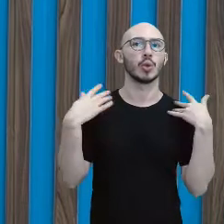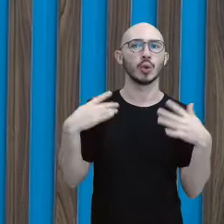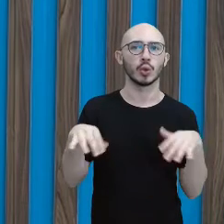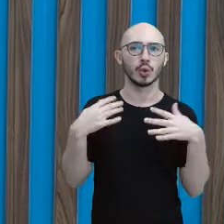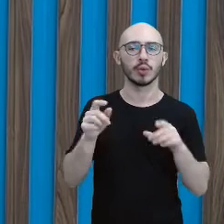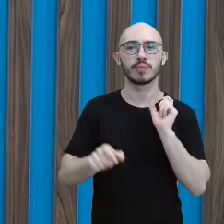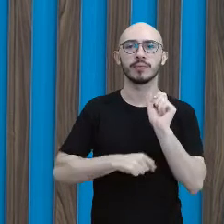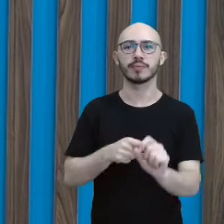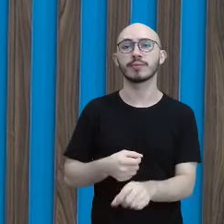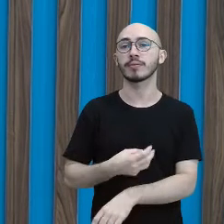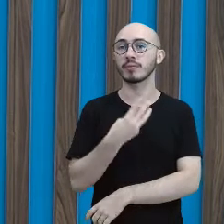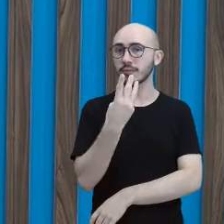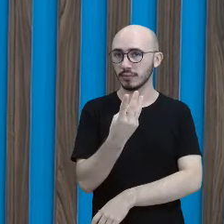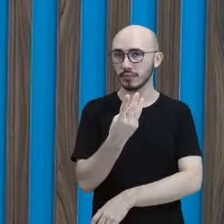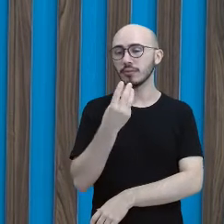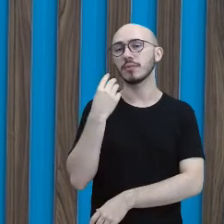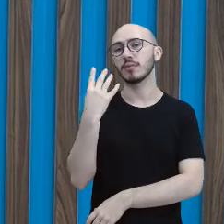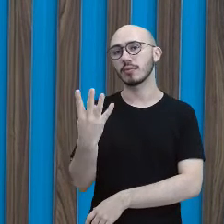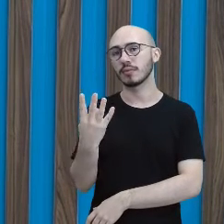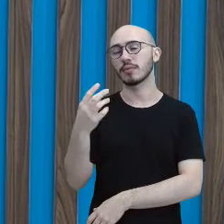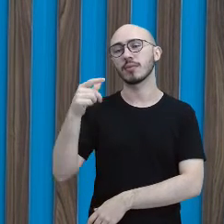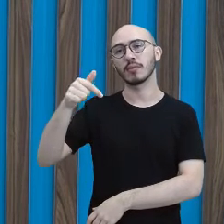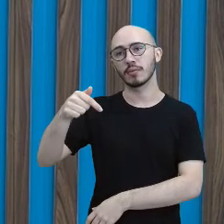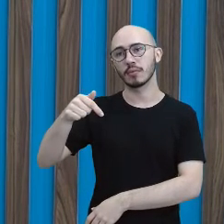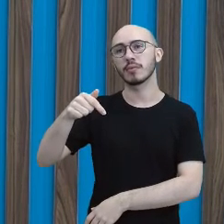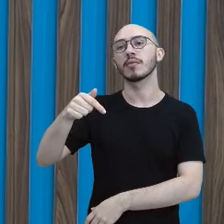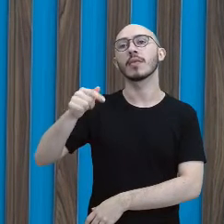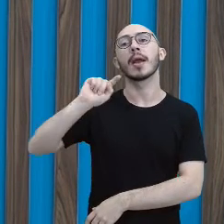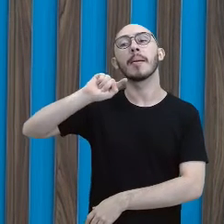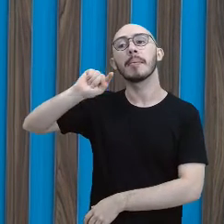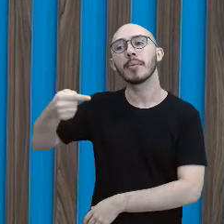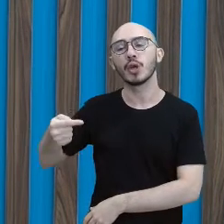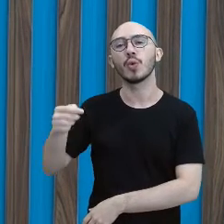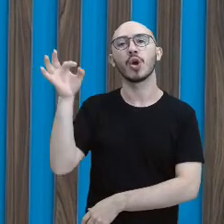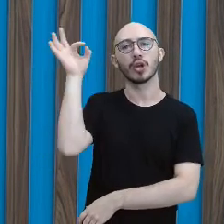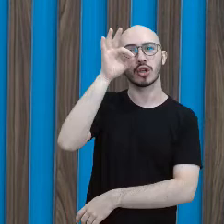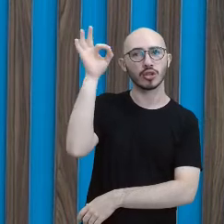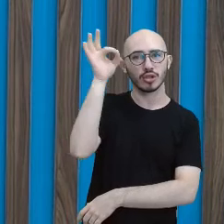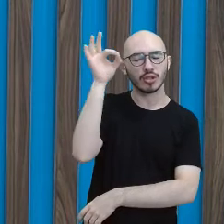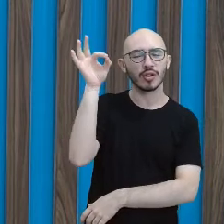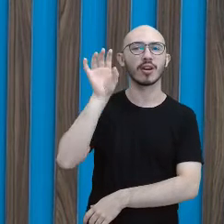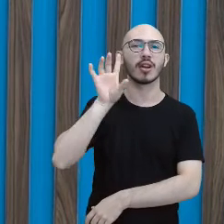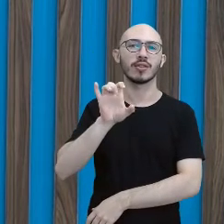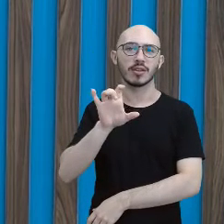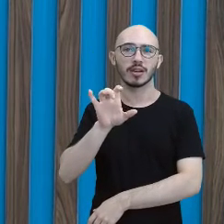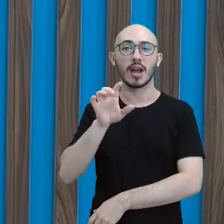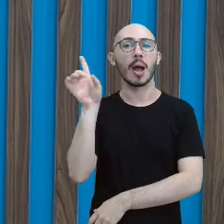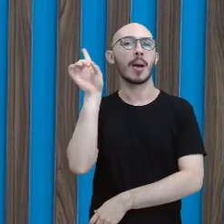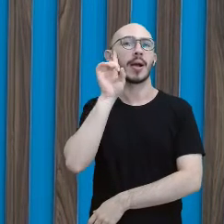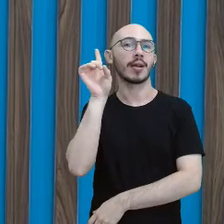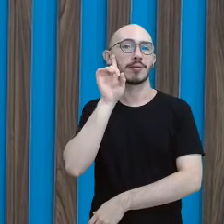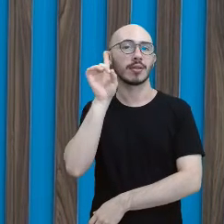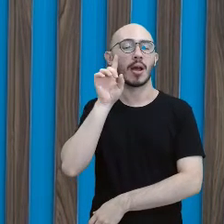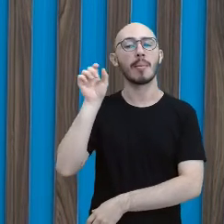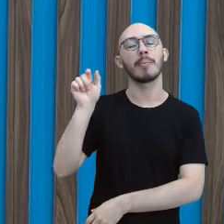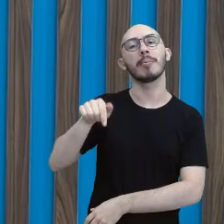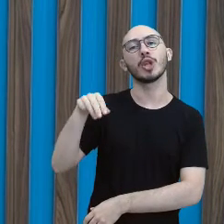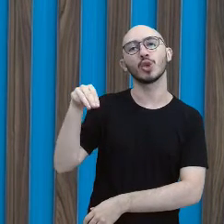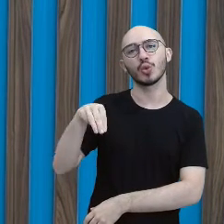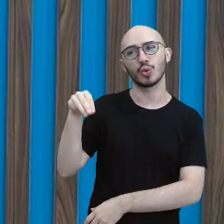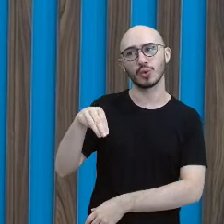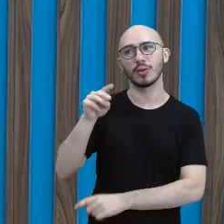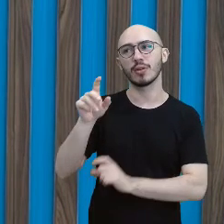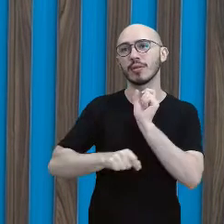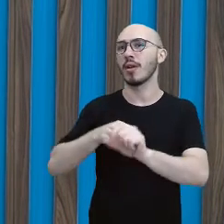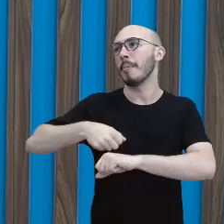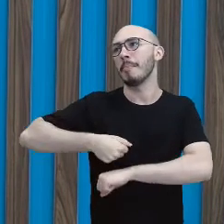né, 347 mil stories são postados no Instagram a cada minuto. Gente, é bastante, né?